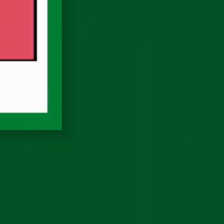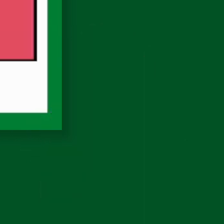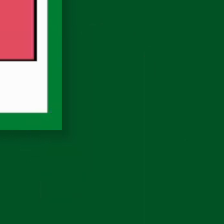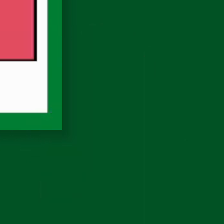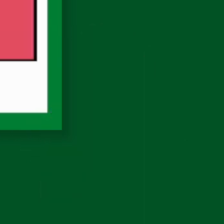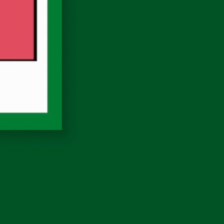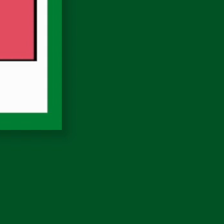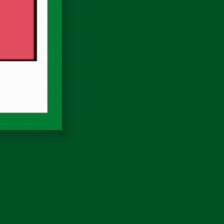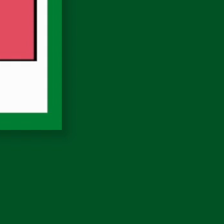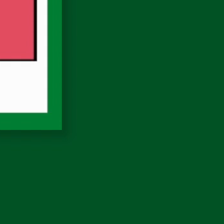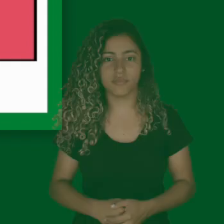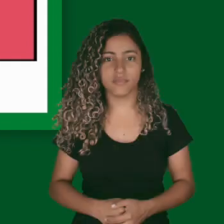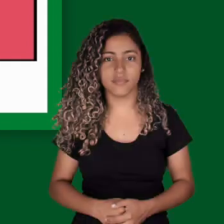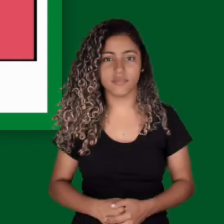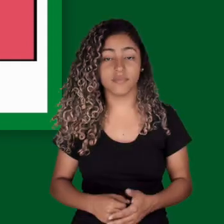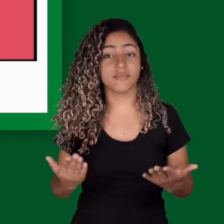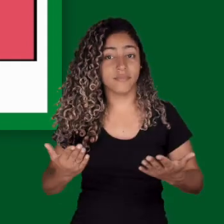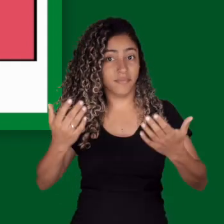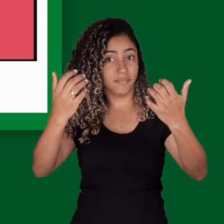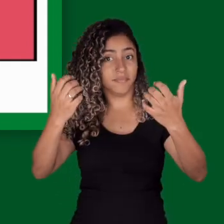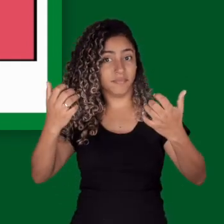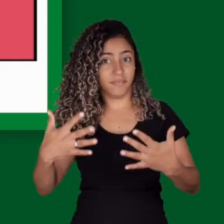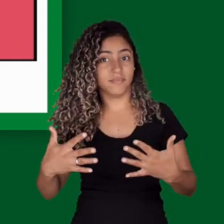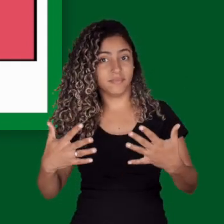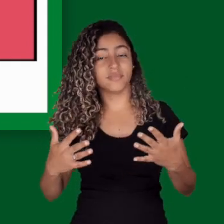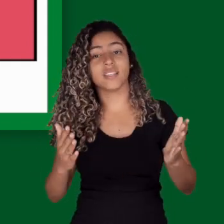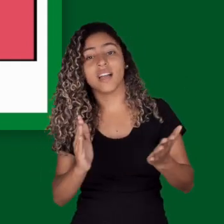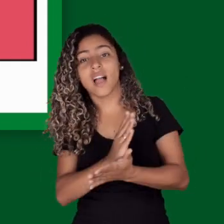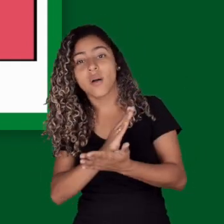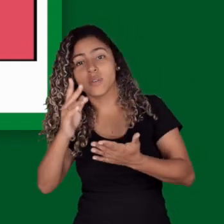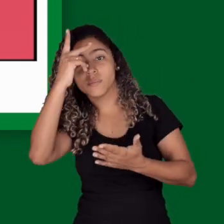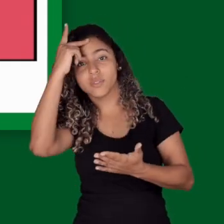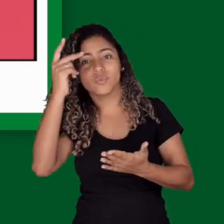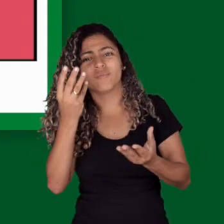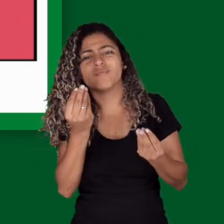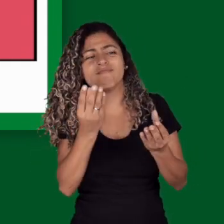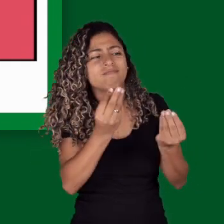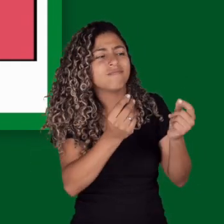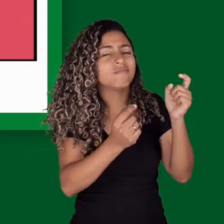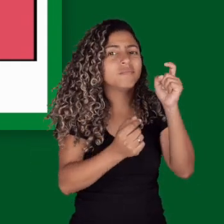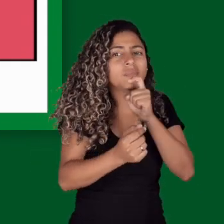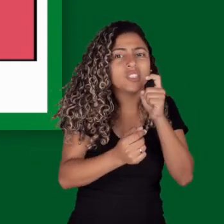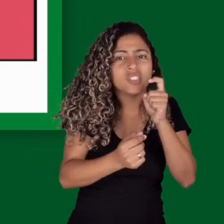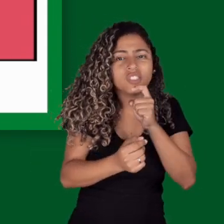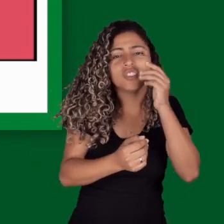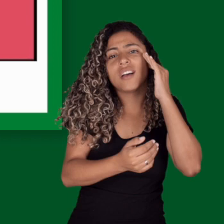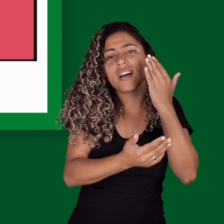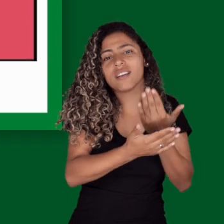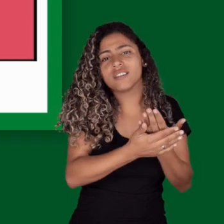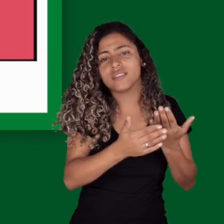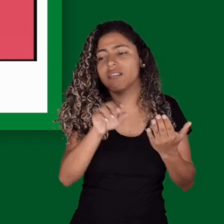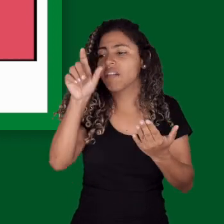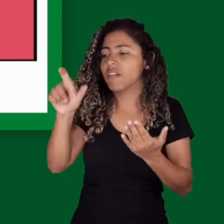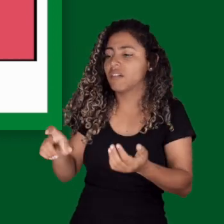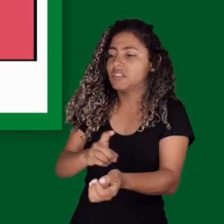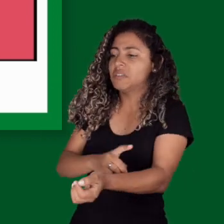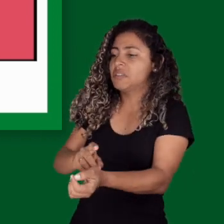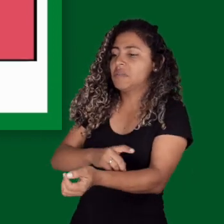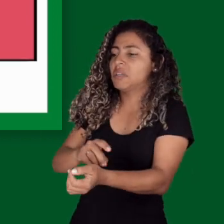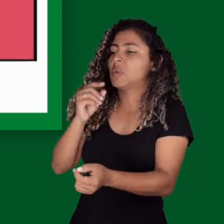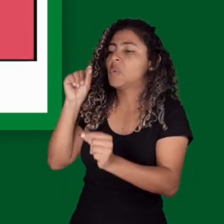Agora eu vou falar um pouquinho, né, com vocês sobre os mitos, né, que existem sobre a alimentação de quem tem diabetes. É importante a